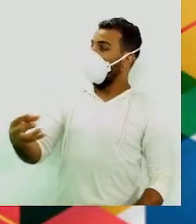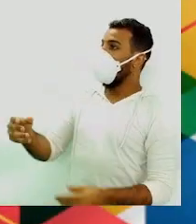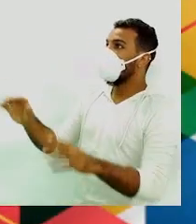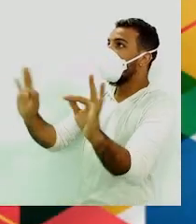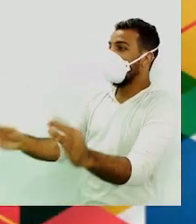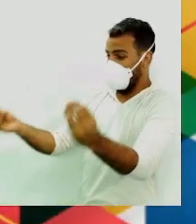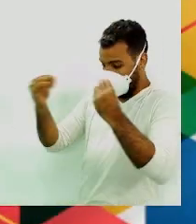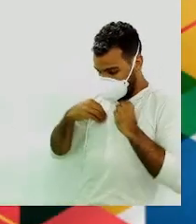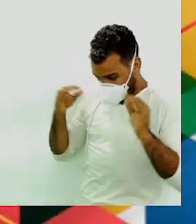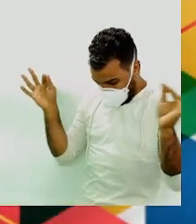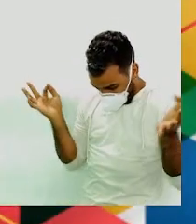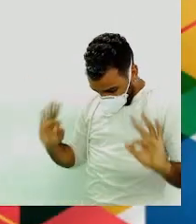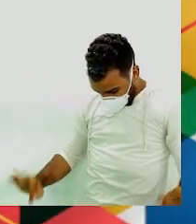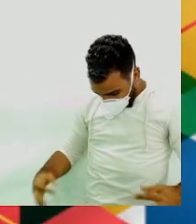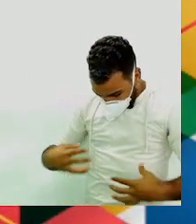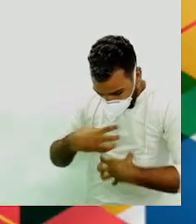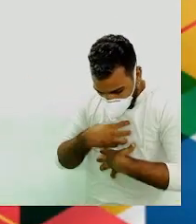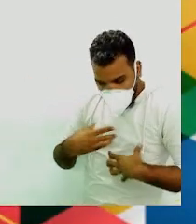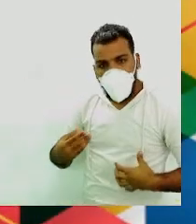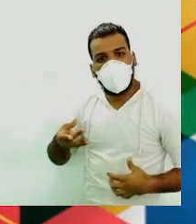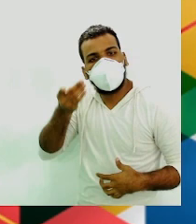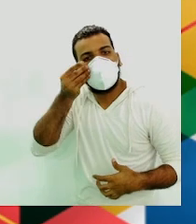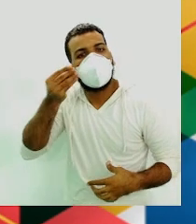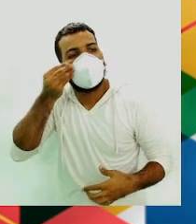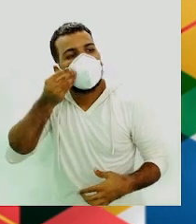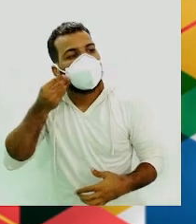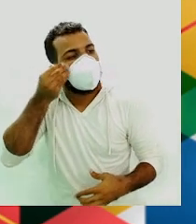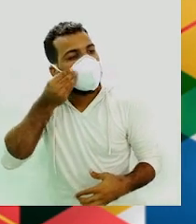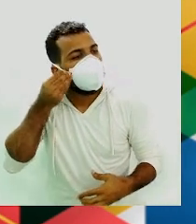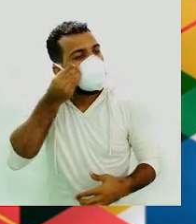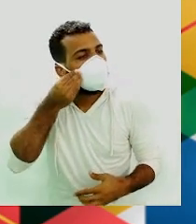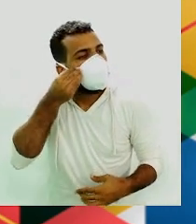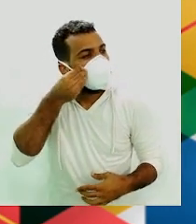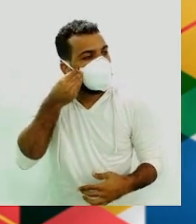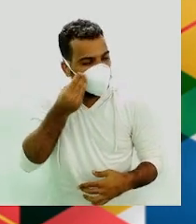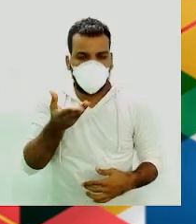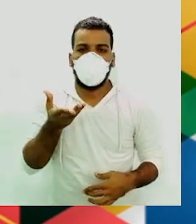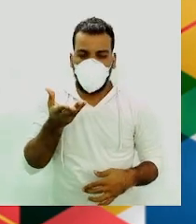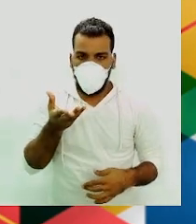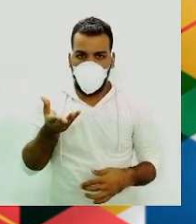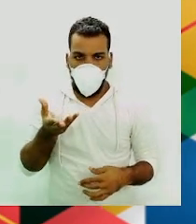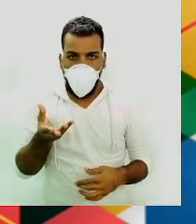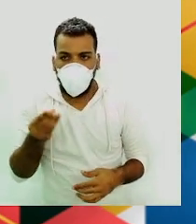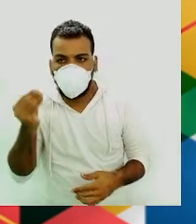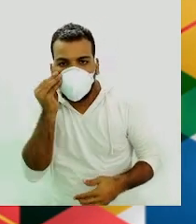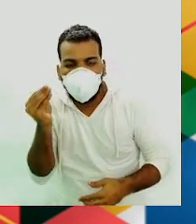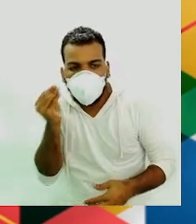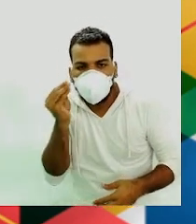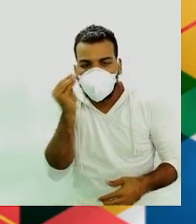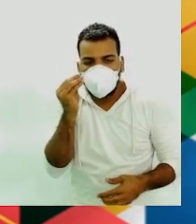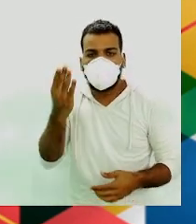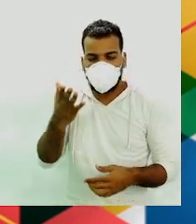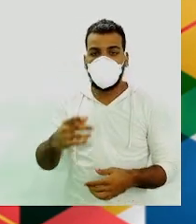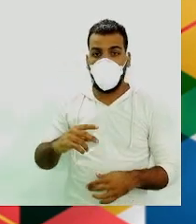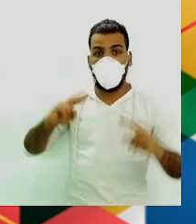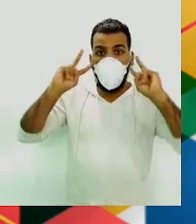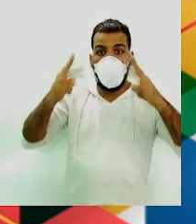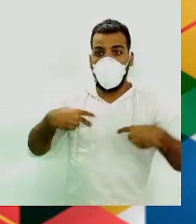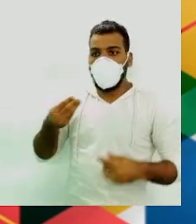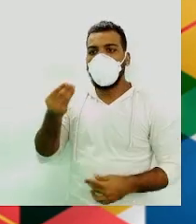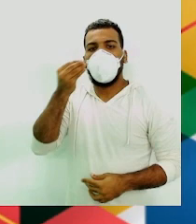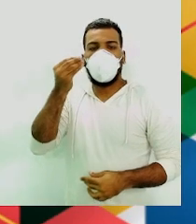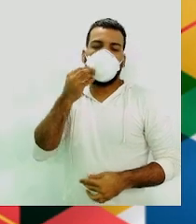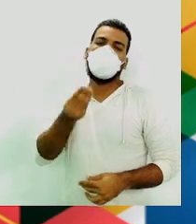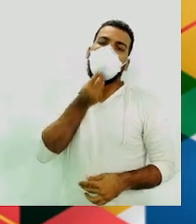conceito da ética, da política naquilo que tem que ser feito ou daquilo que o ser humano deveria ser.